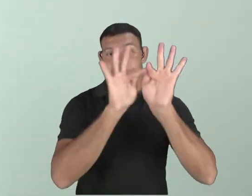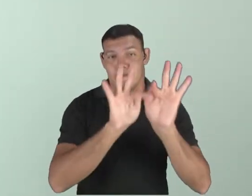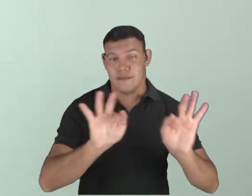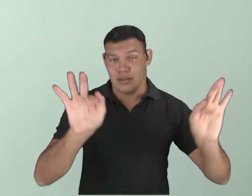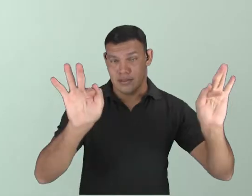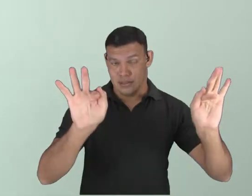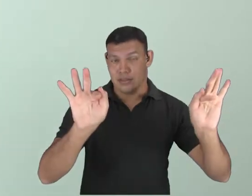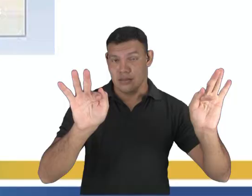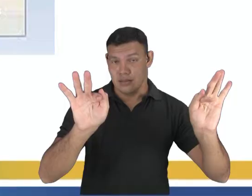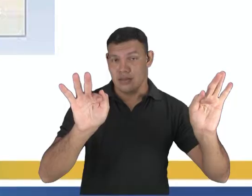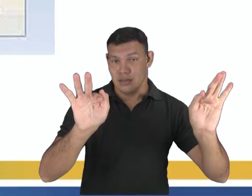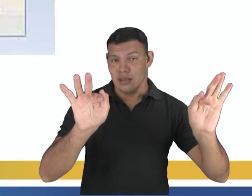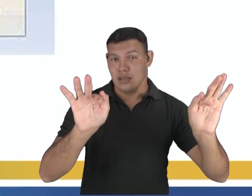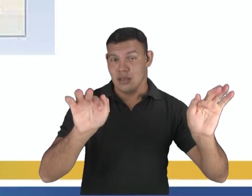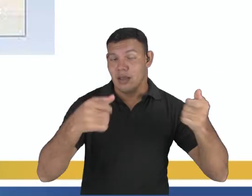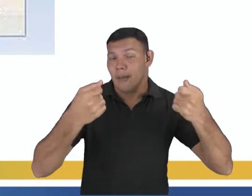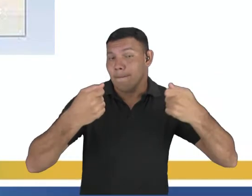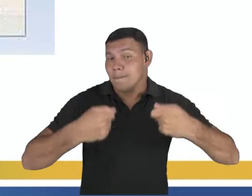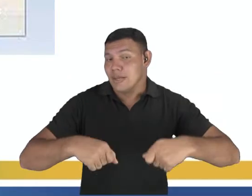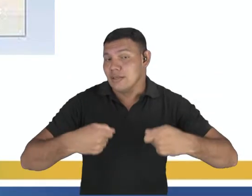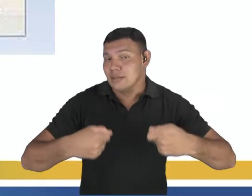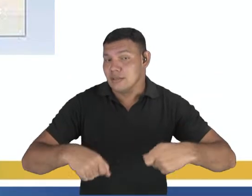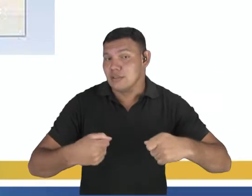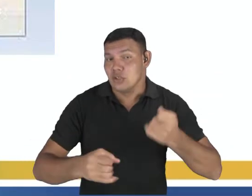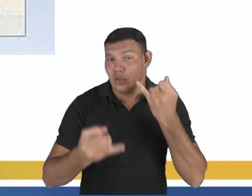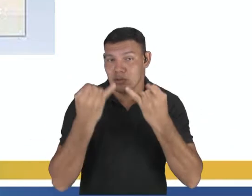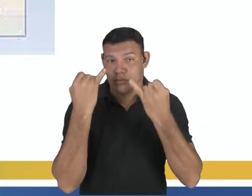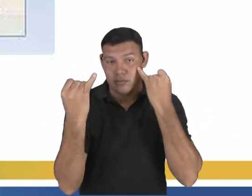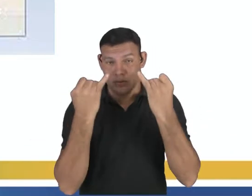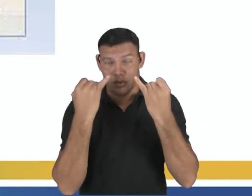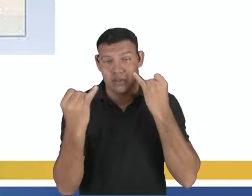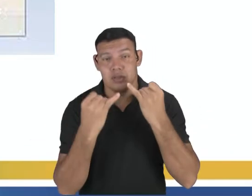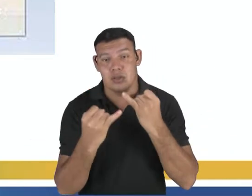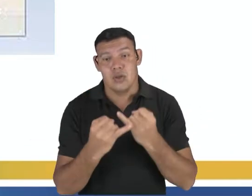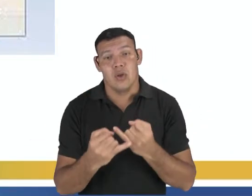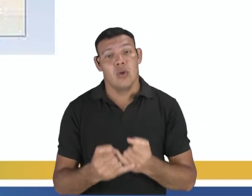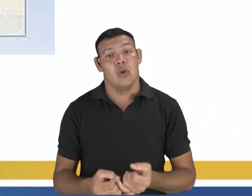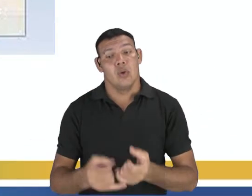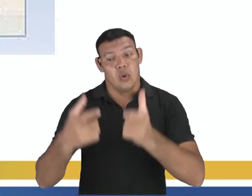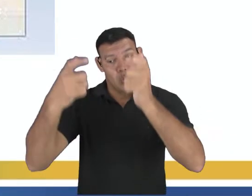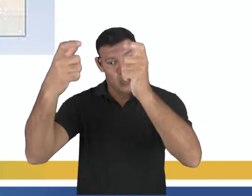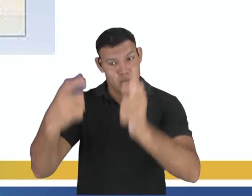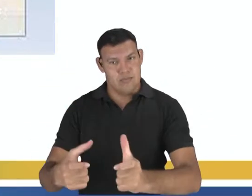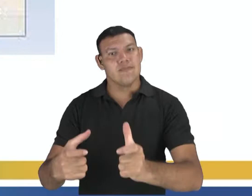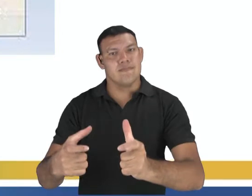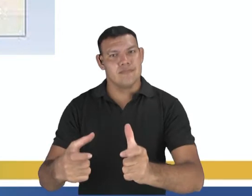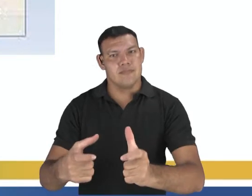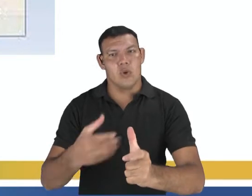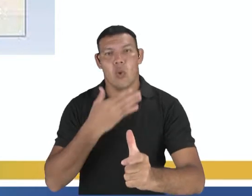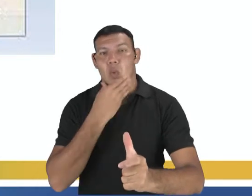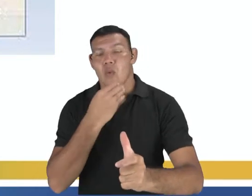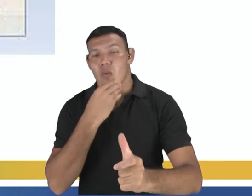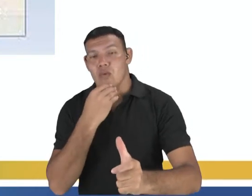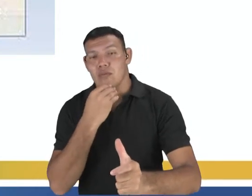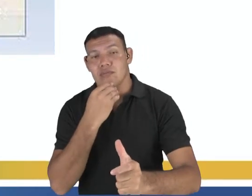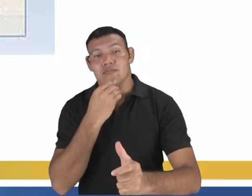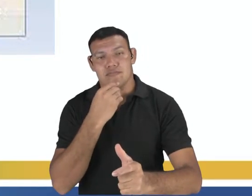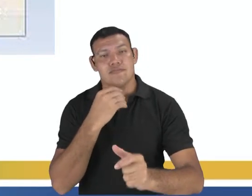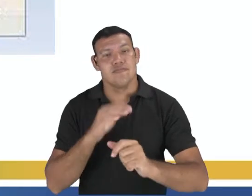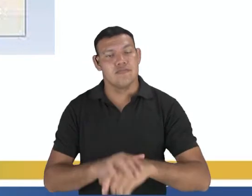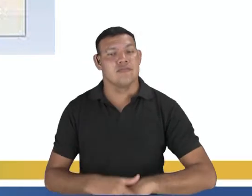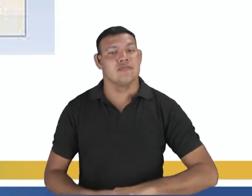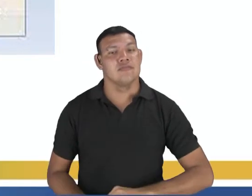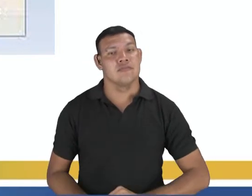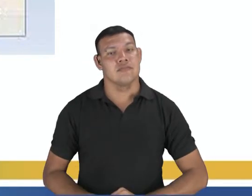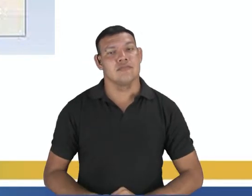acima, continuando, a frase acima precisaria de uma informação a respeito do ambiente que João se encontra. É uma festa, é um trabalho, é